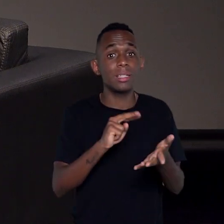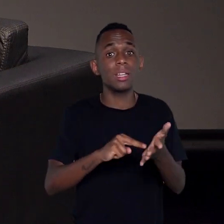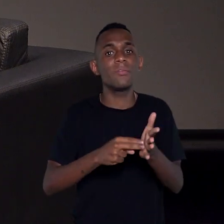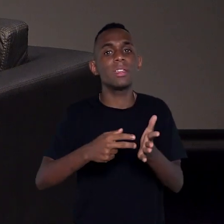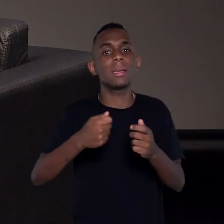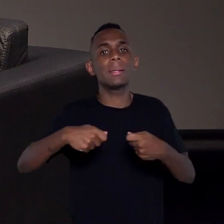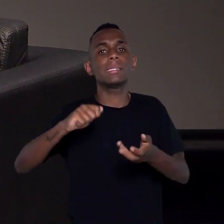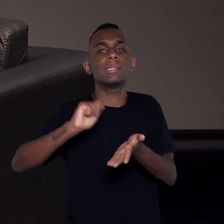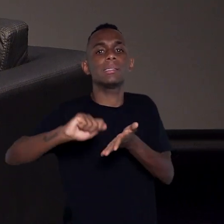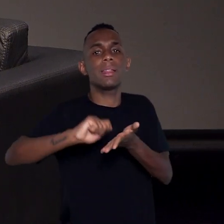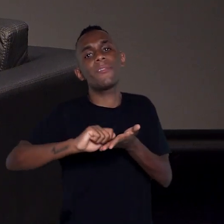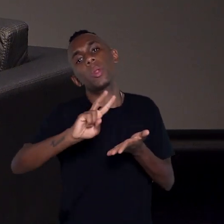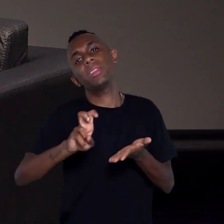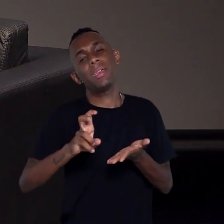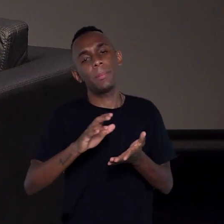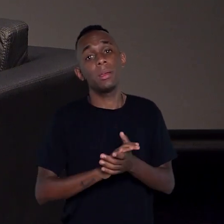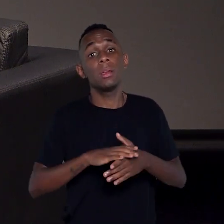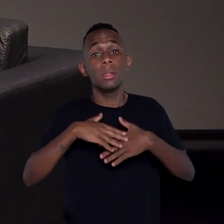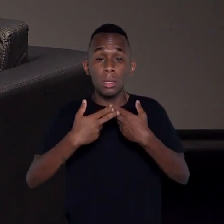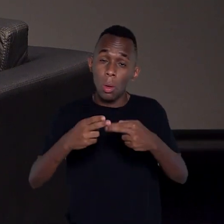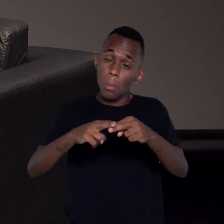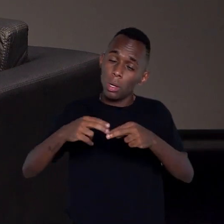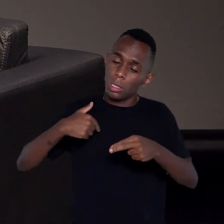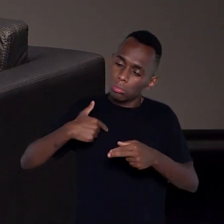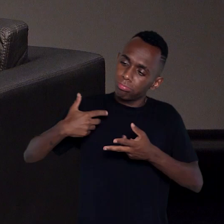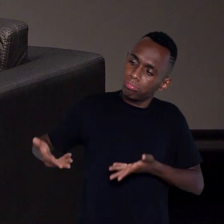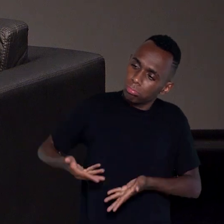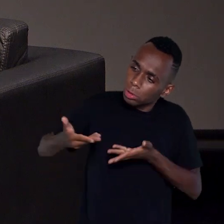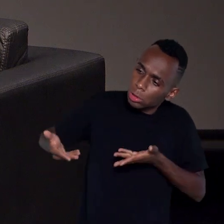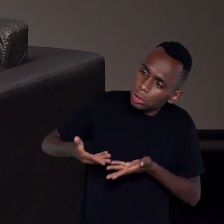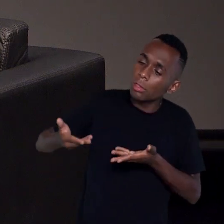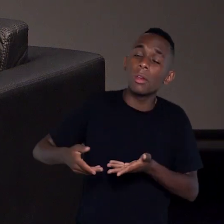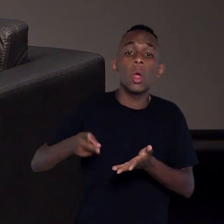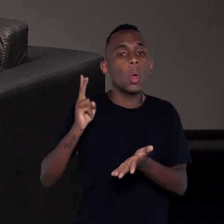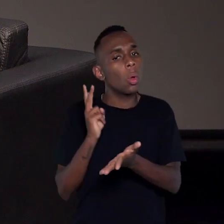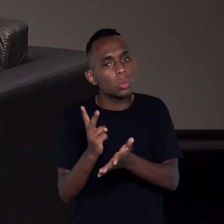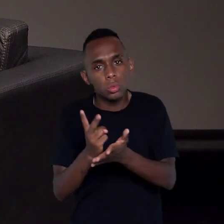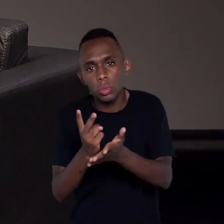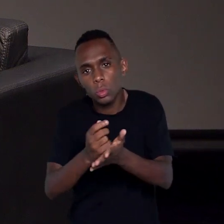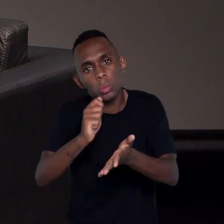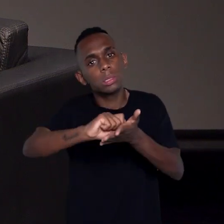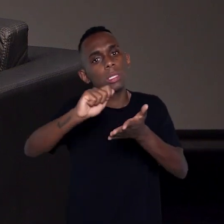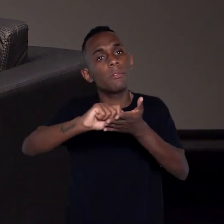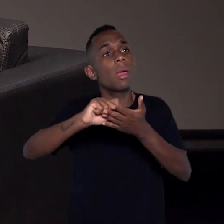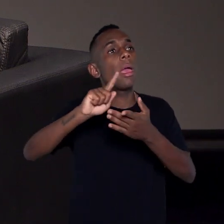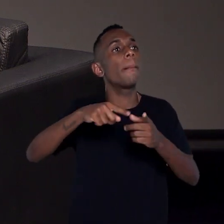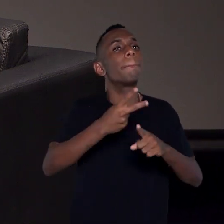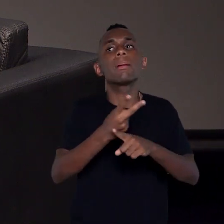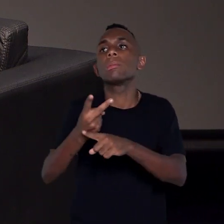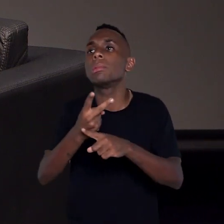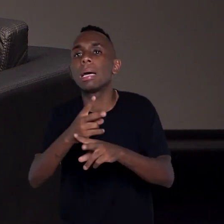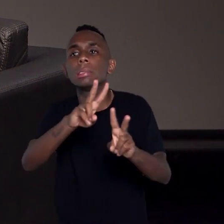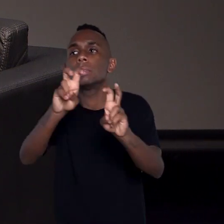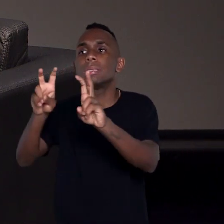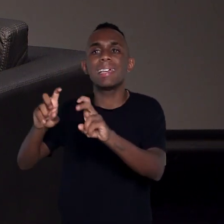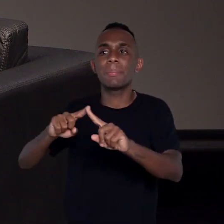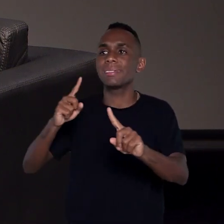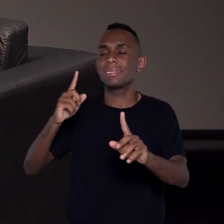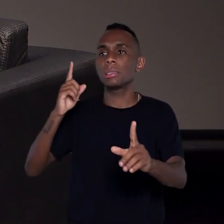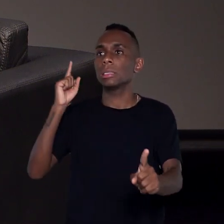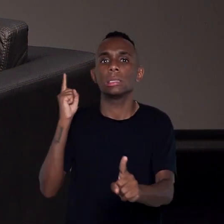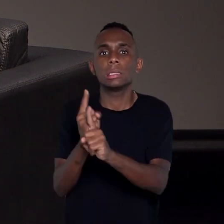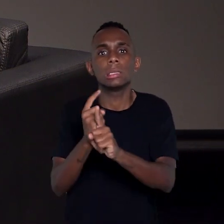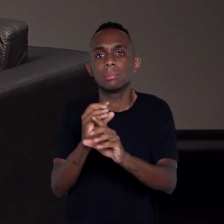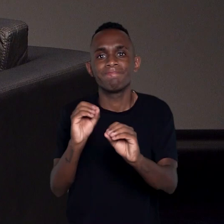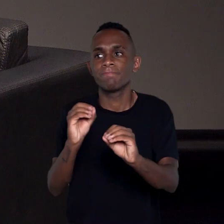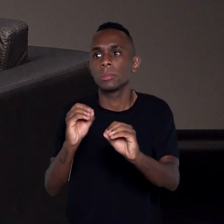menos isso, né? O que me moveu a escrever essa história, que continua a me mover a escrever histórias, é procurar por histórias e não encontrá-las,